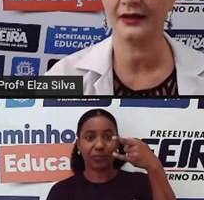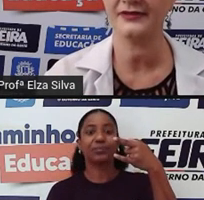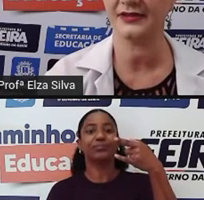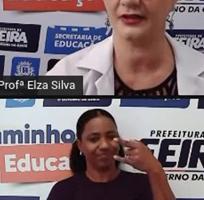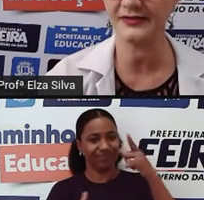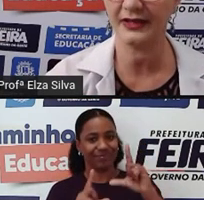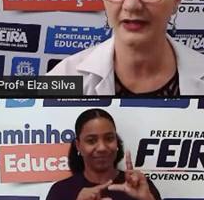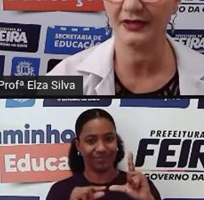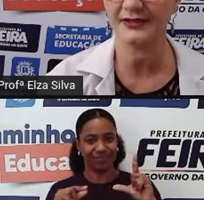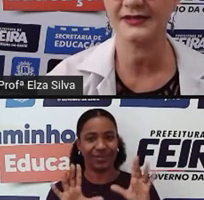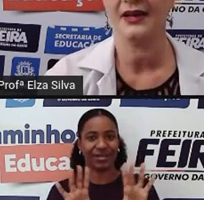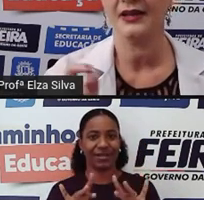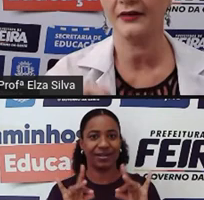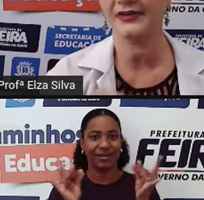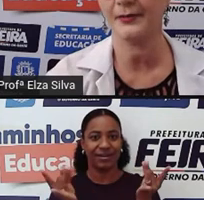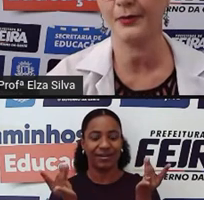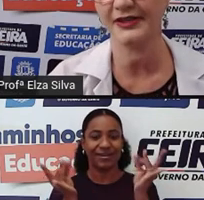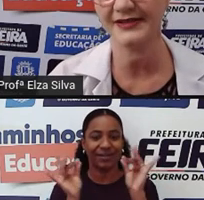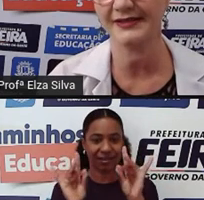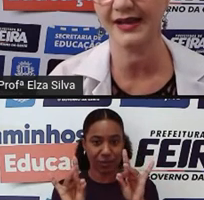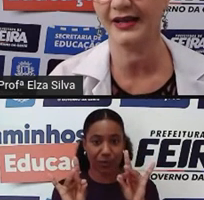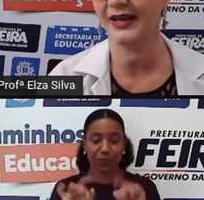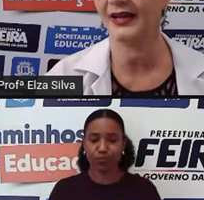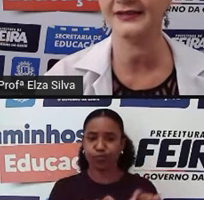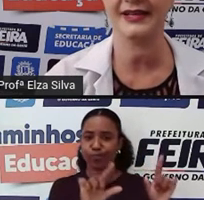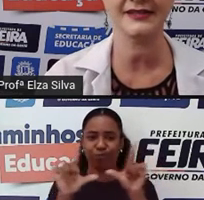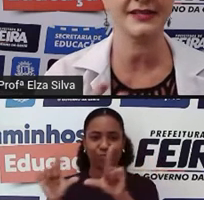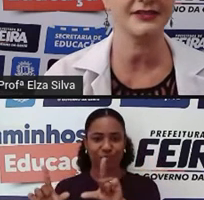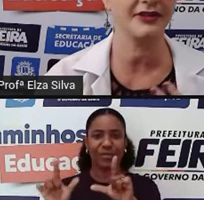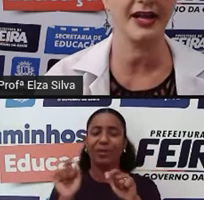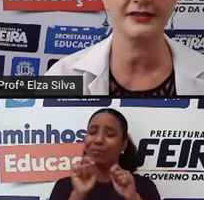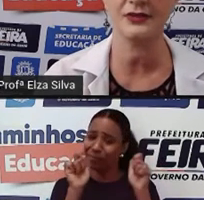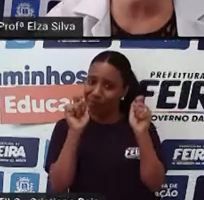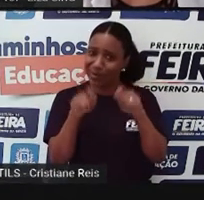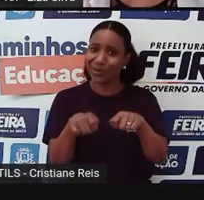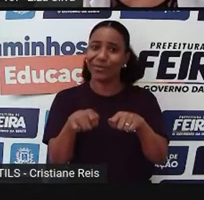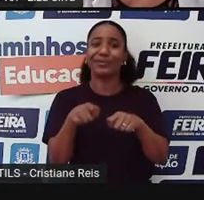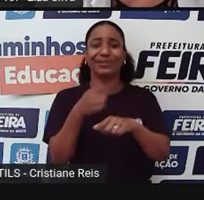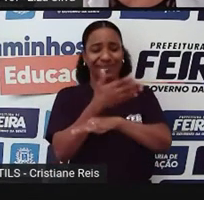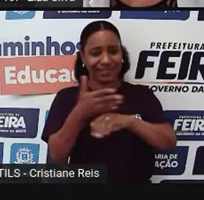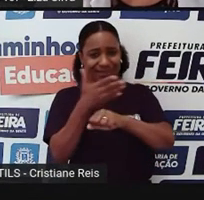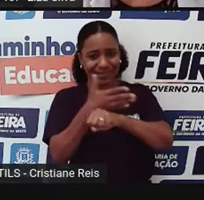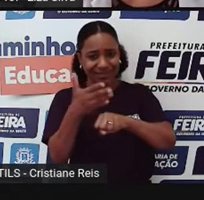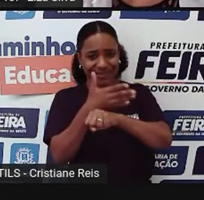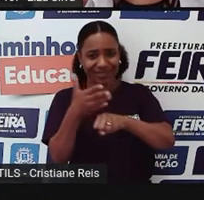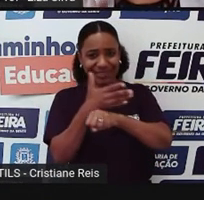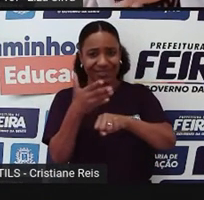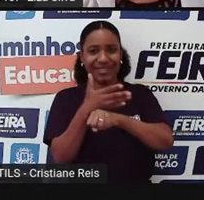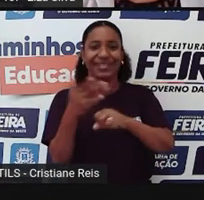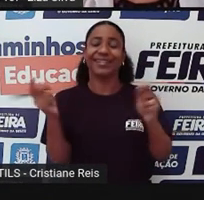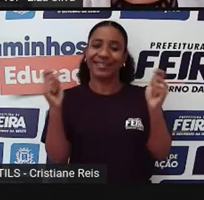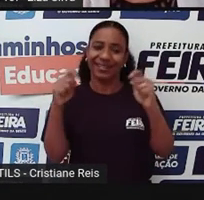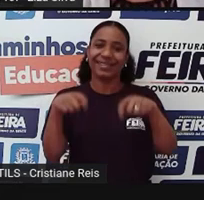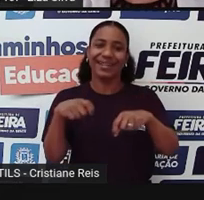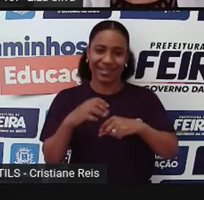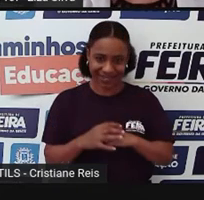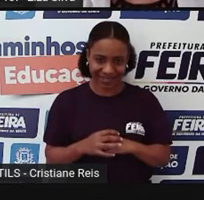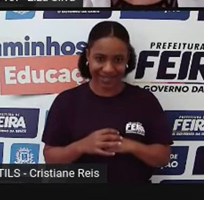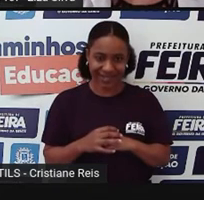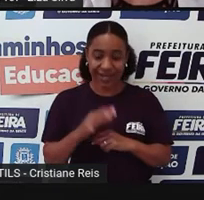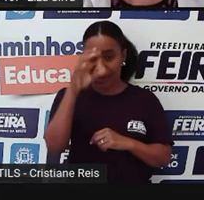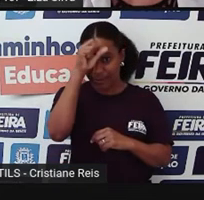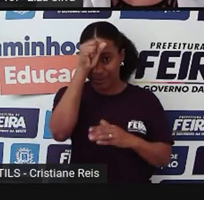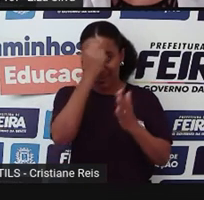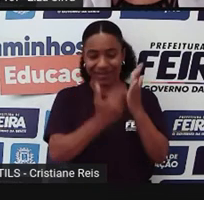campo comentários tem os links que você pode acessar e realizar Essas atividades quantas vezes quiser para desenvolver um